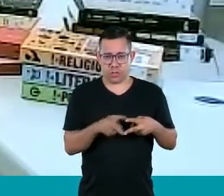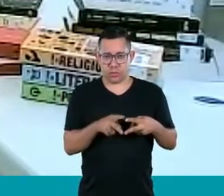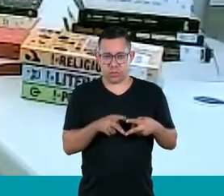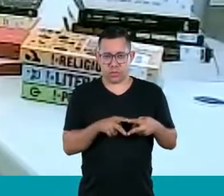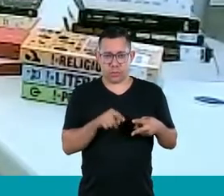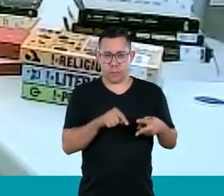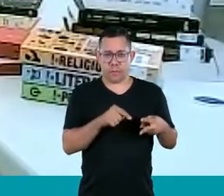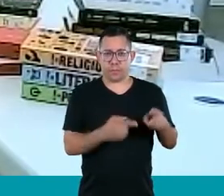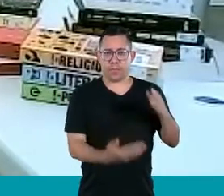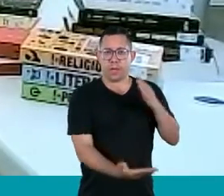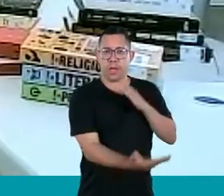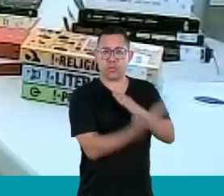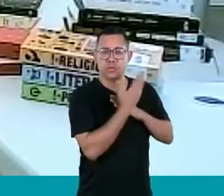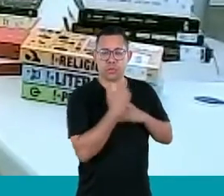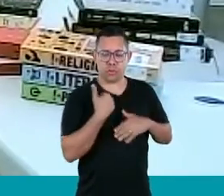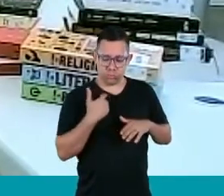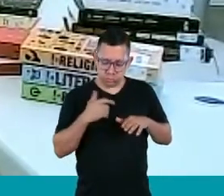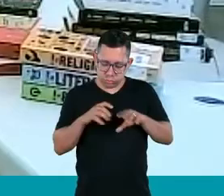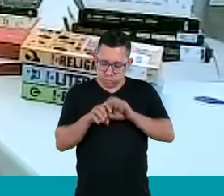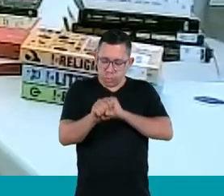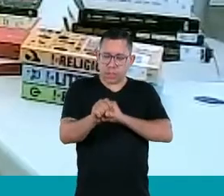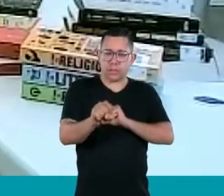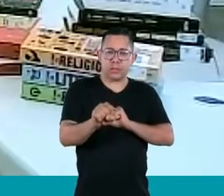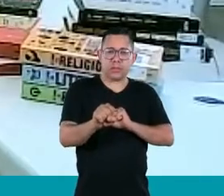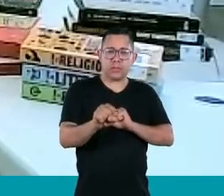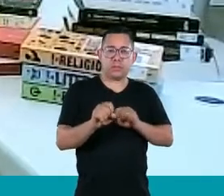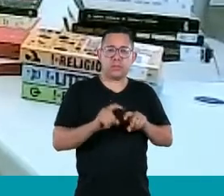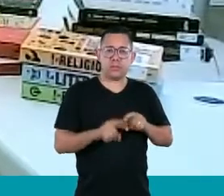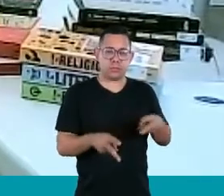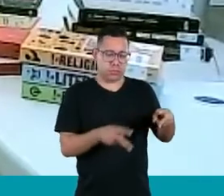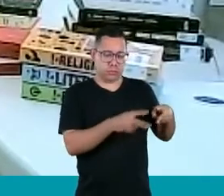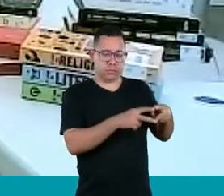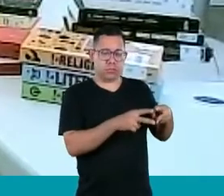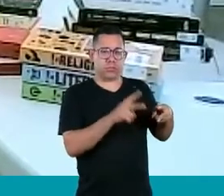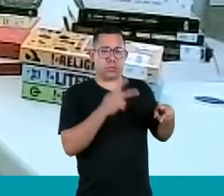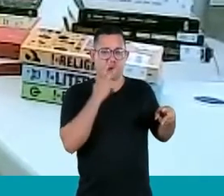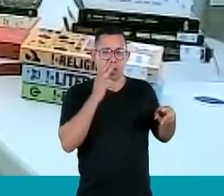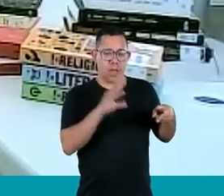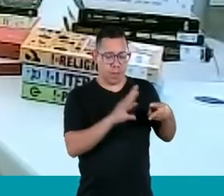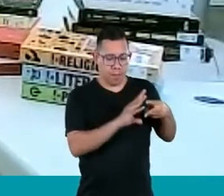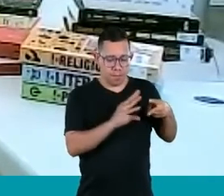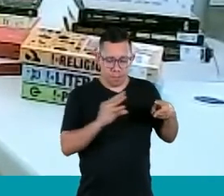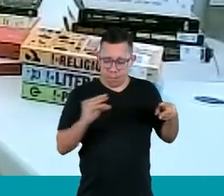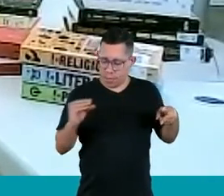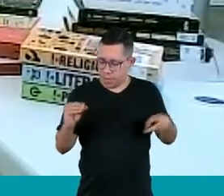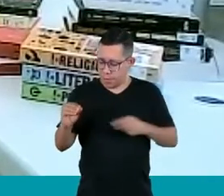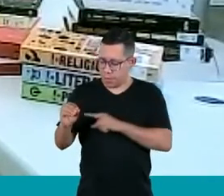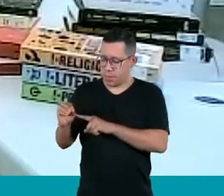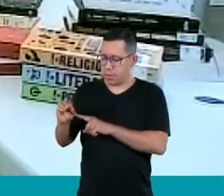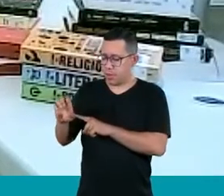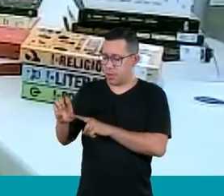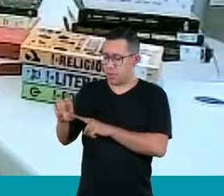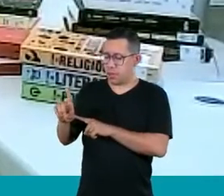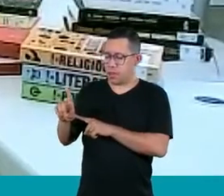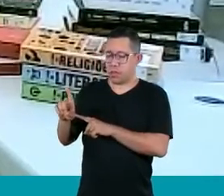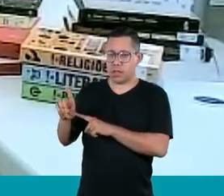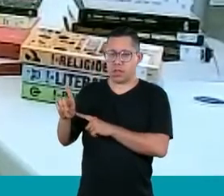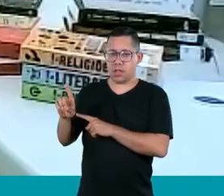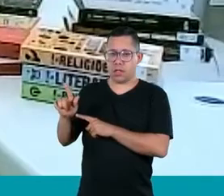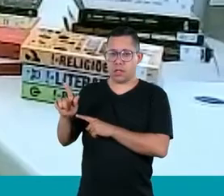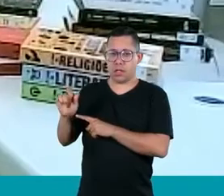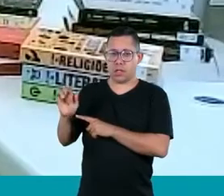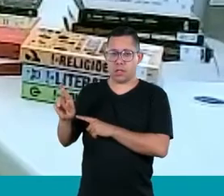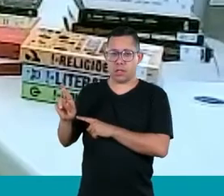minha formação e eu vejo nelas um certo espelho de uma prática pautada em Mohan, talvez elas